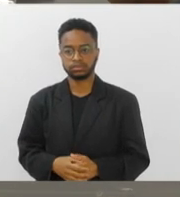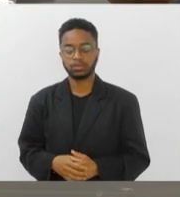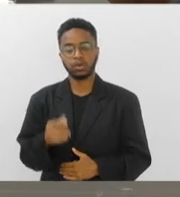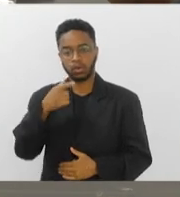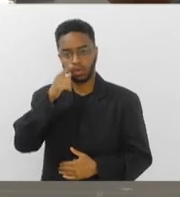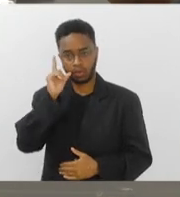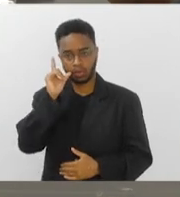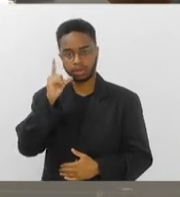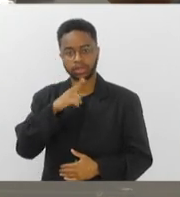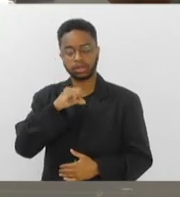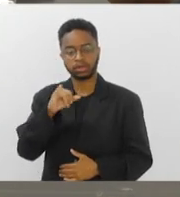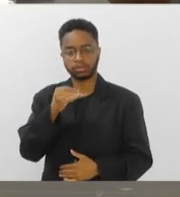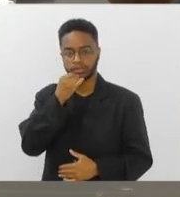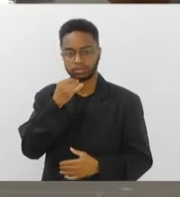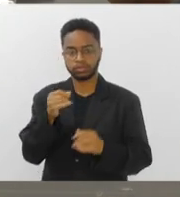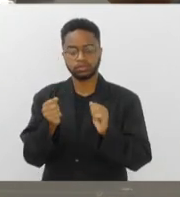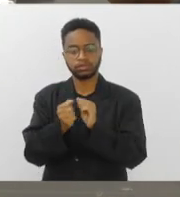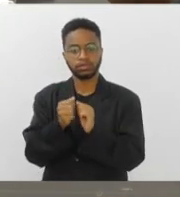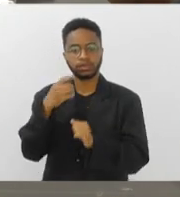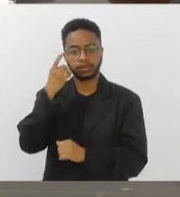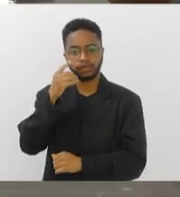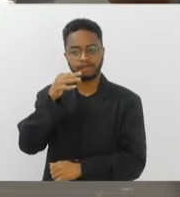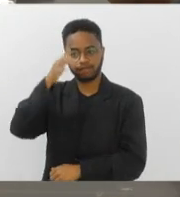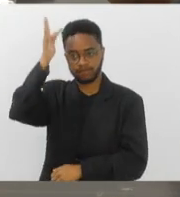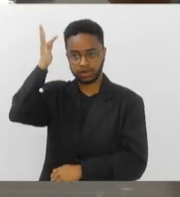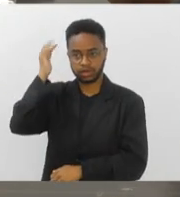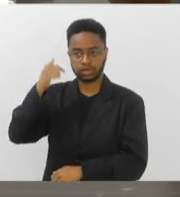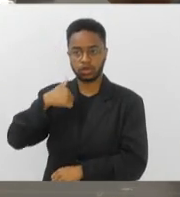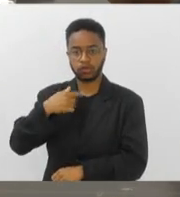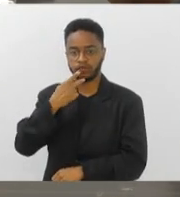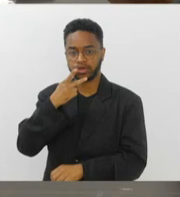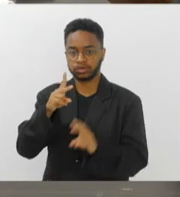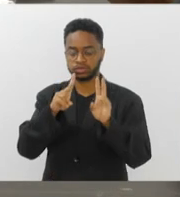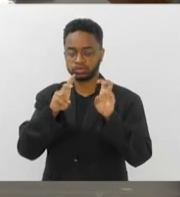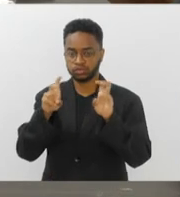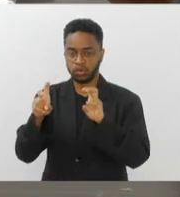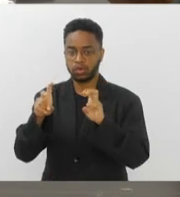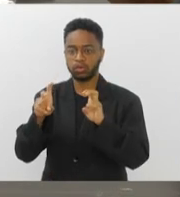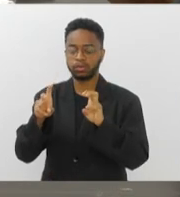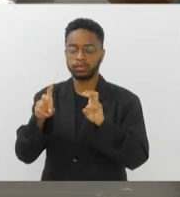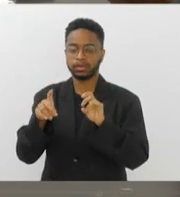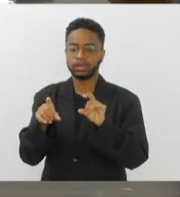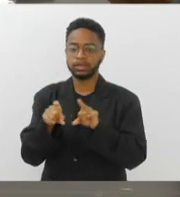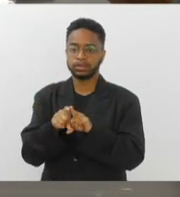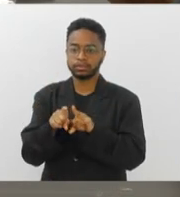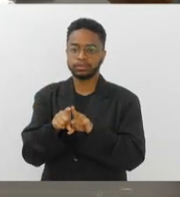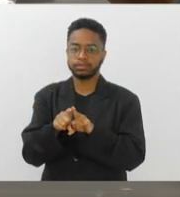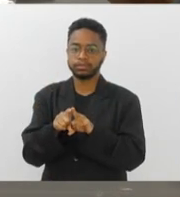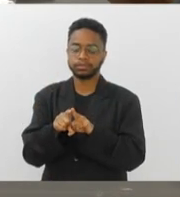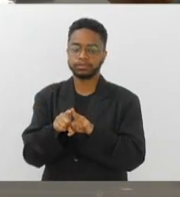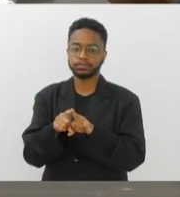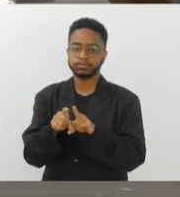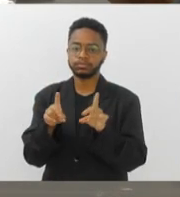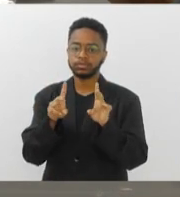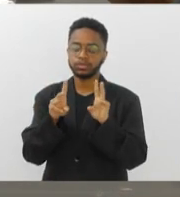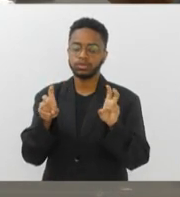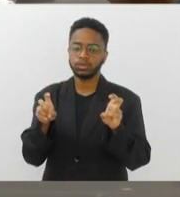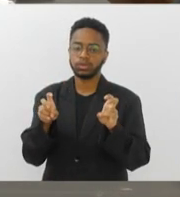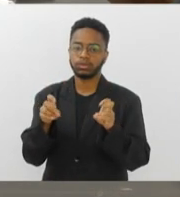oportunidade aí que o deputado Fred me deu de falar com a imprensa sobre o tema. Além dessa questão das